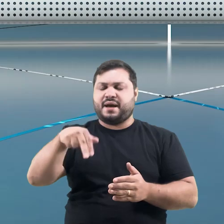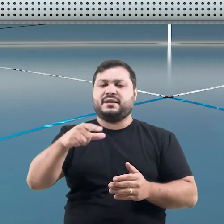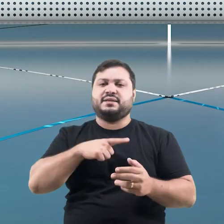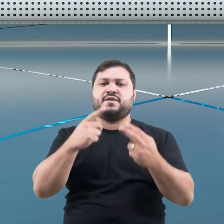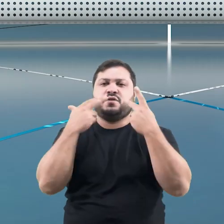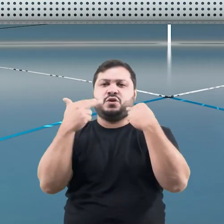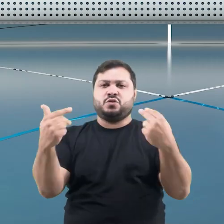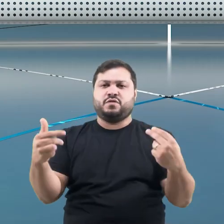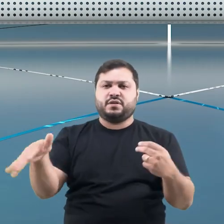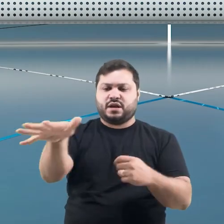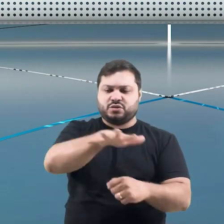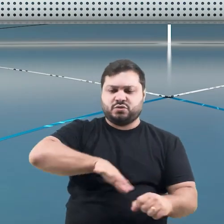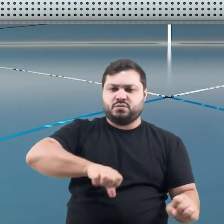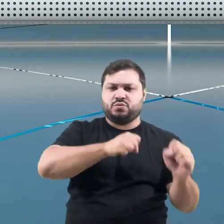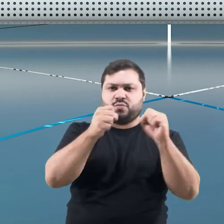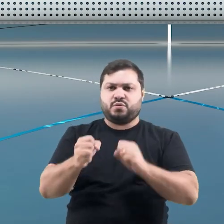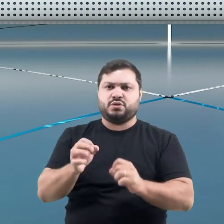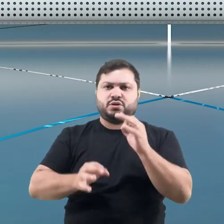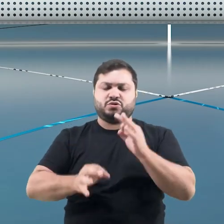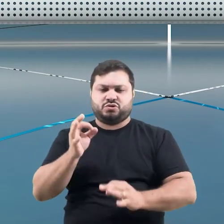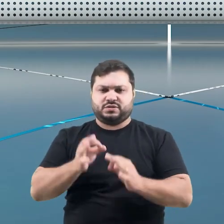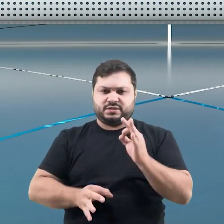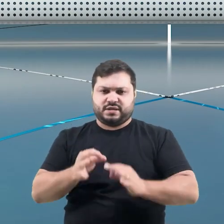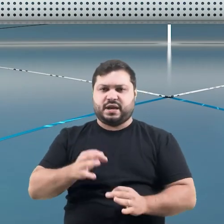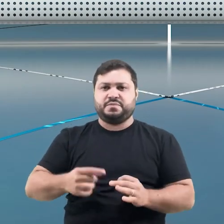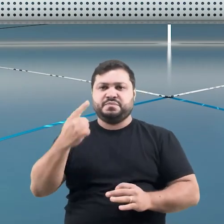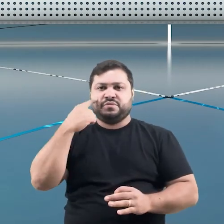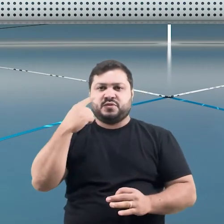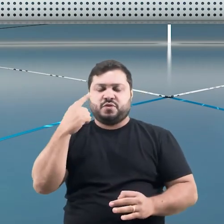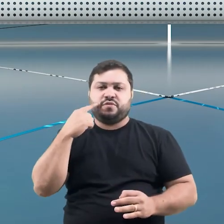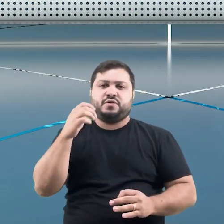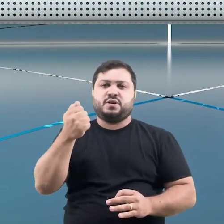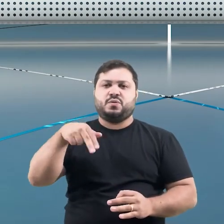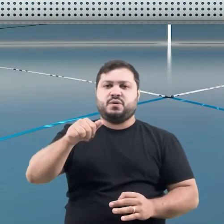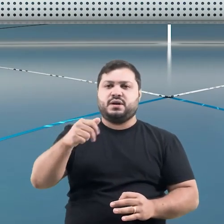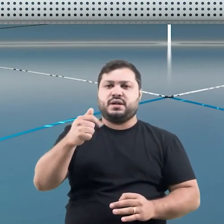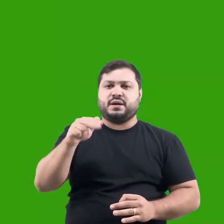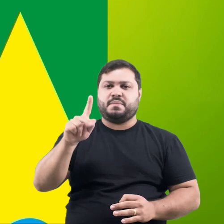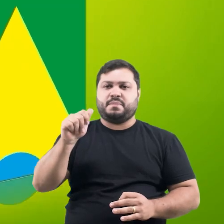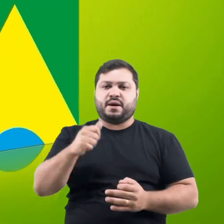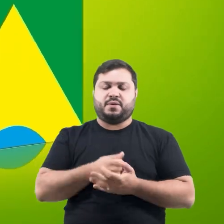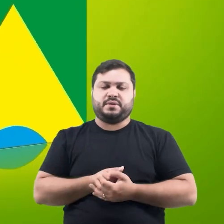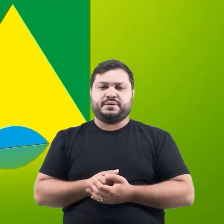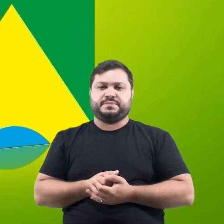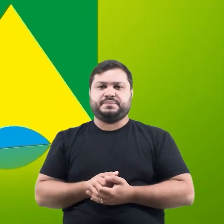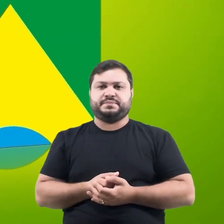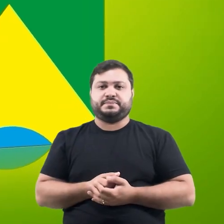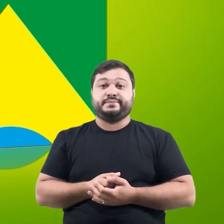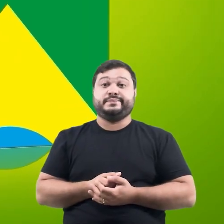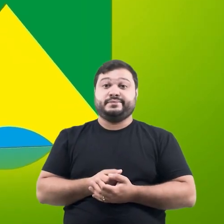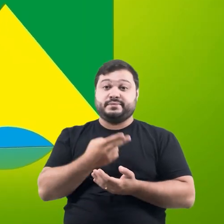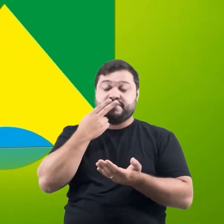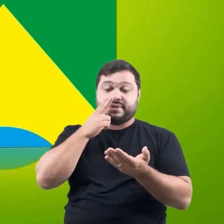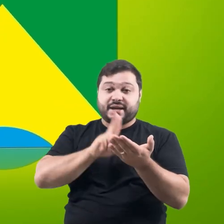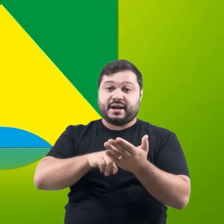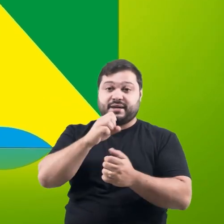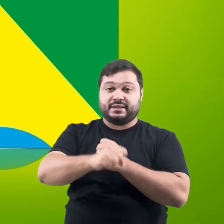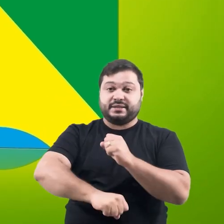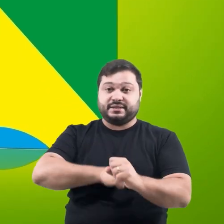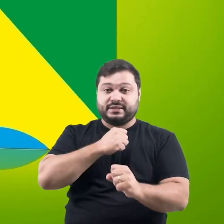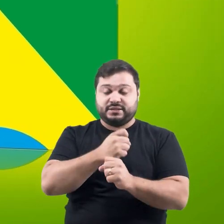trouxe novidades no âmbito do Poder Judiciário. Confira com Ana Paula Souza. A Carta de